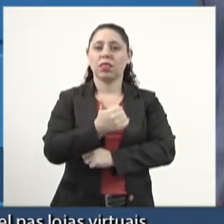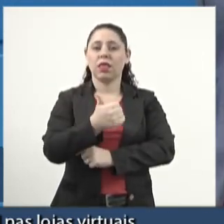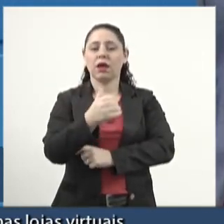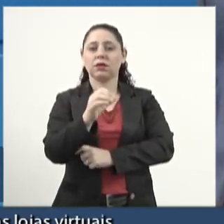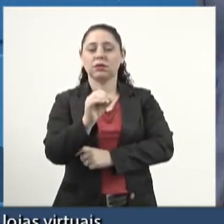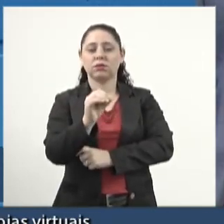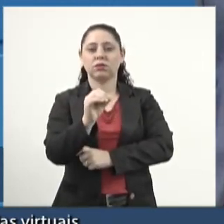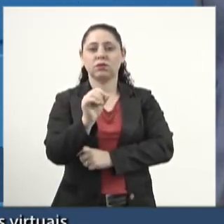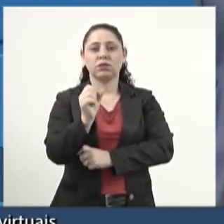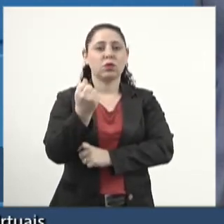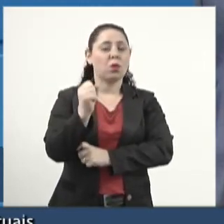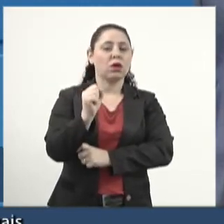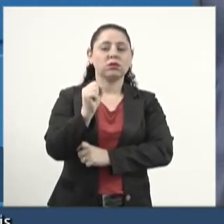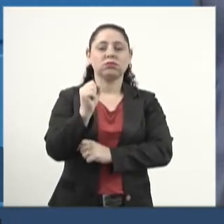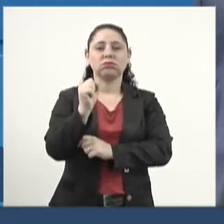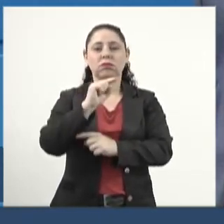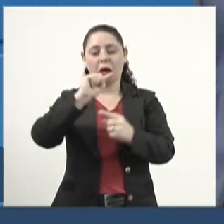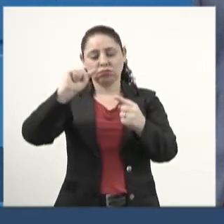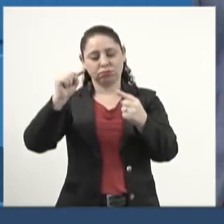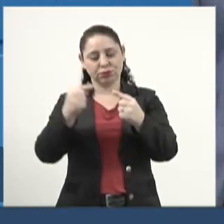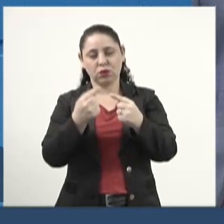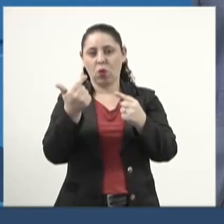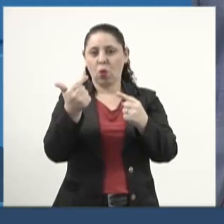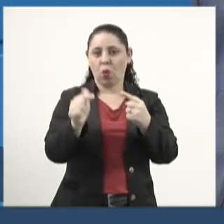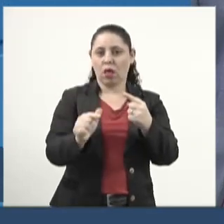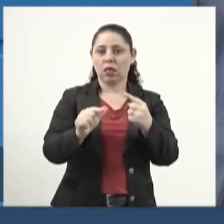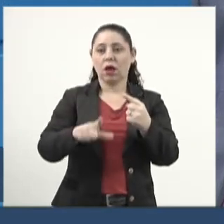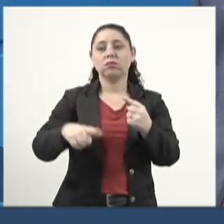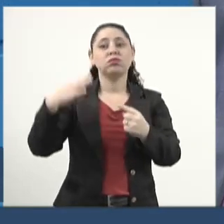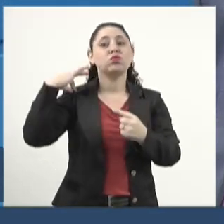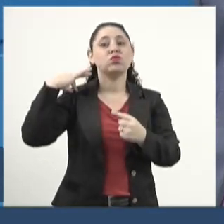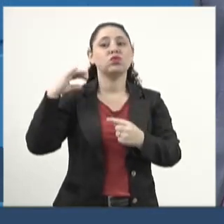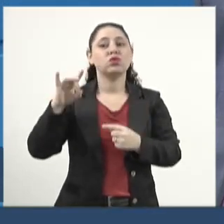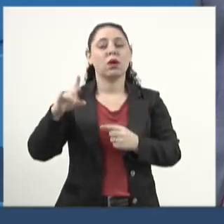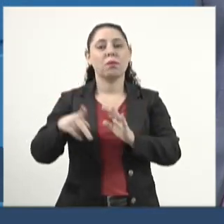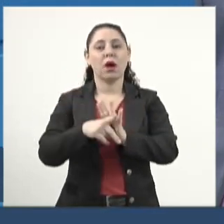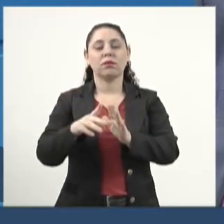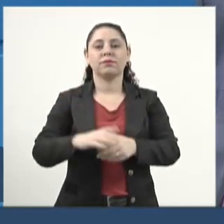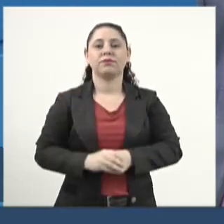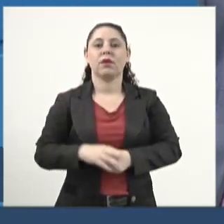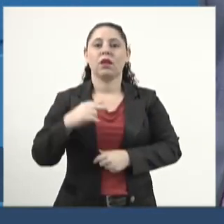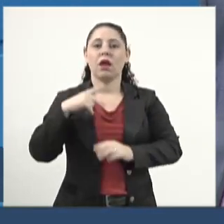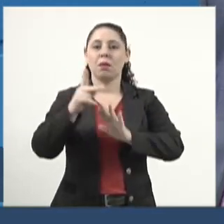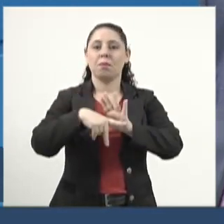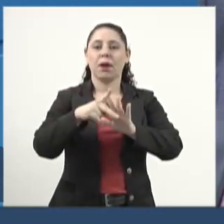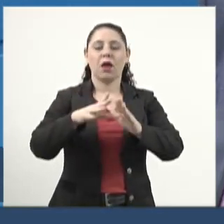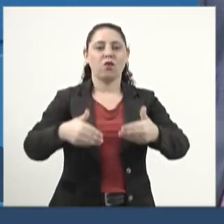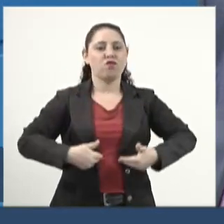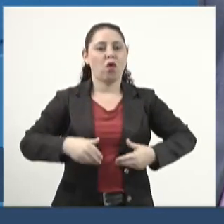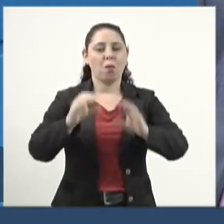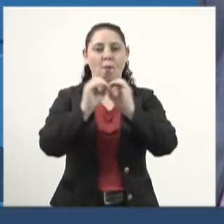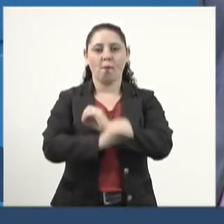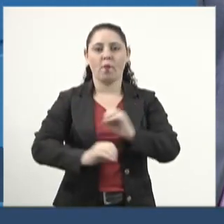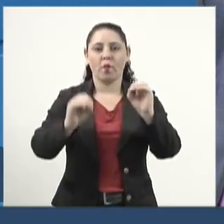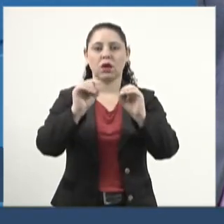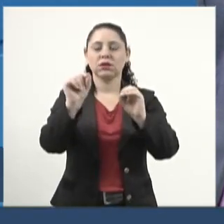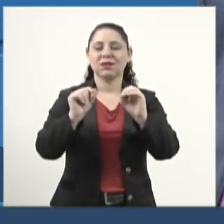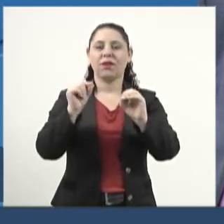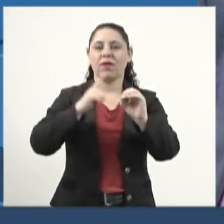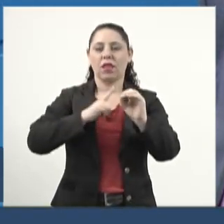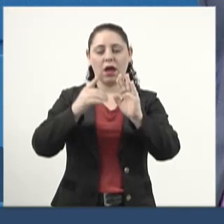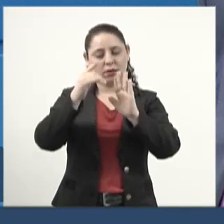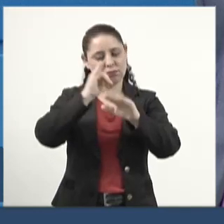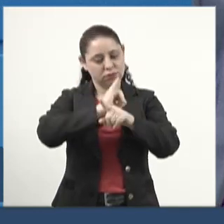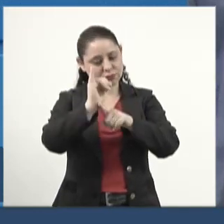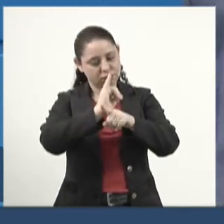18º objetivo que adotaremos voluntariamente. Lançamos o Plano Sem Fome, que vai reunir uma série de